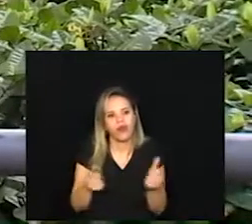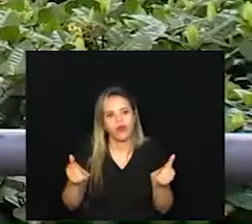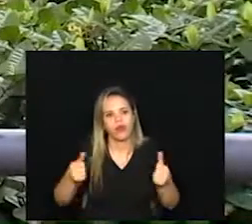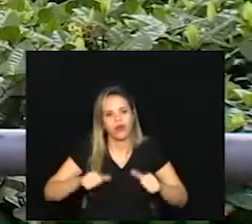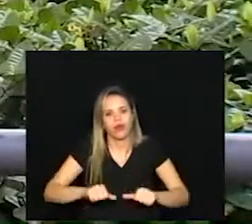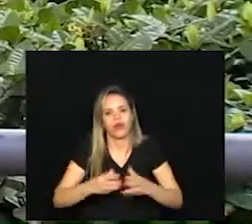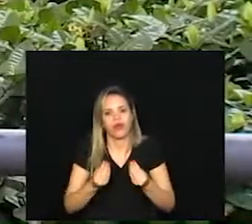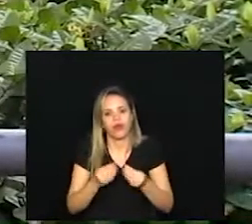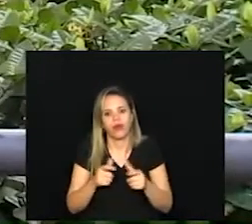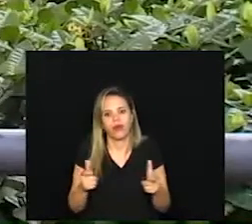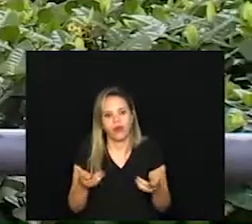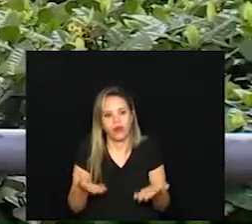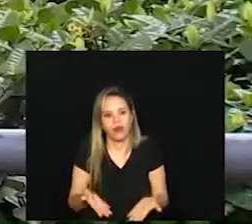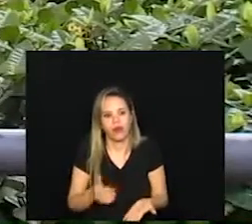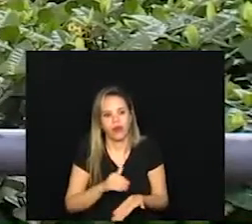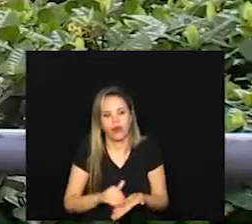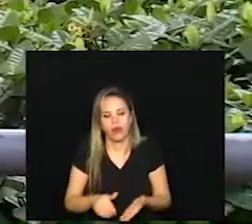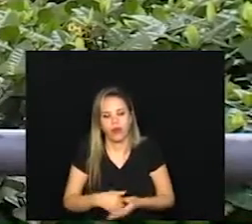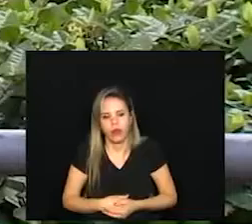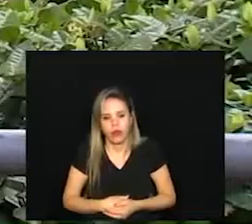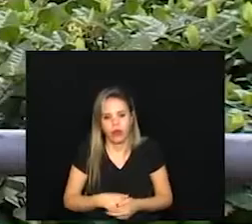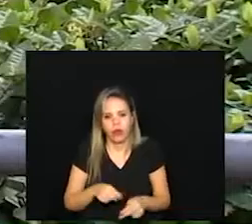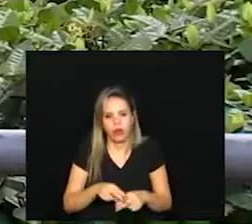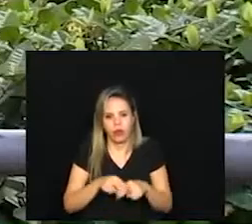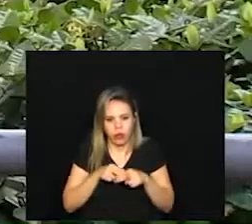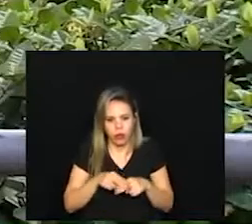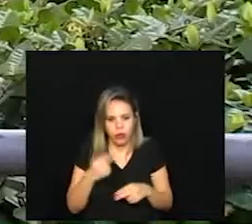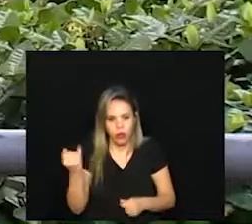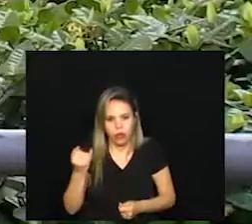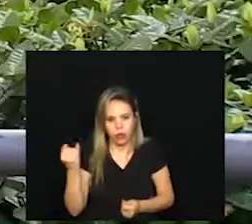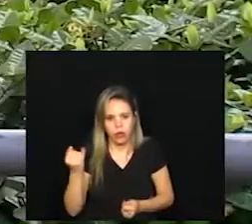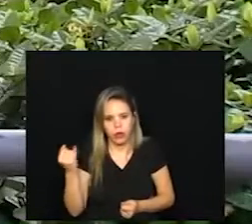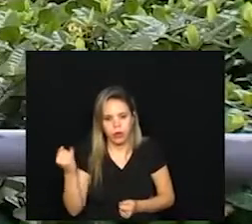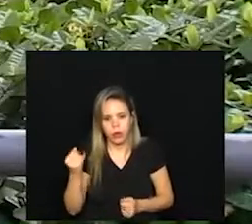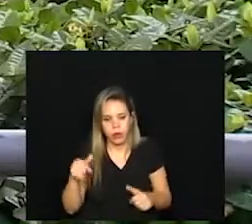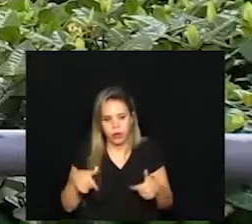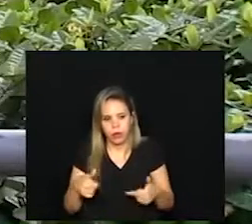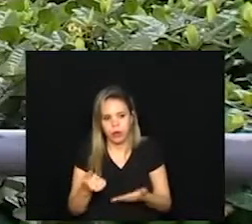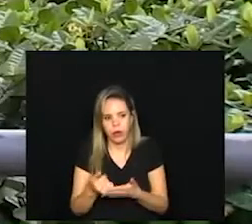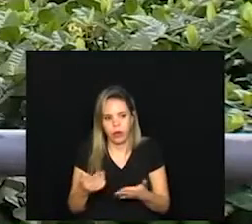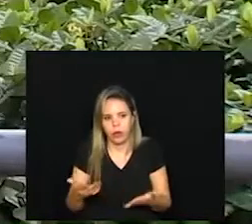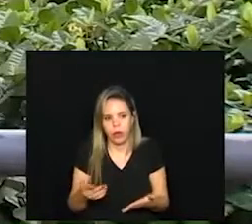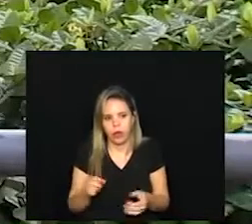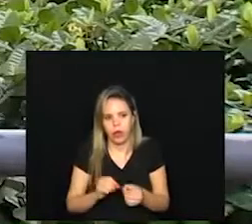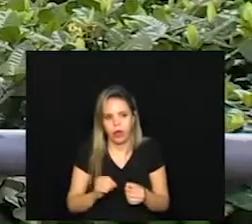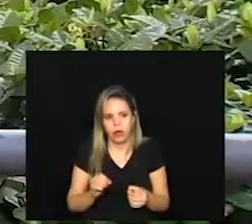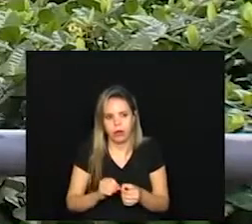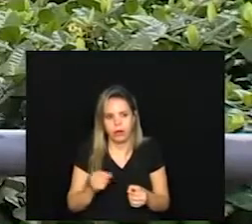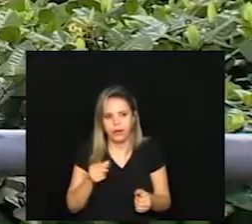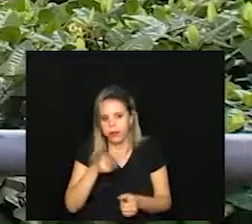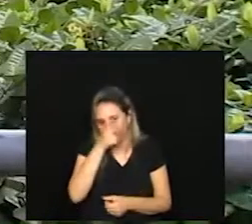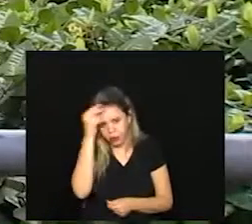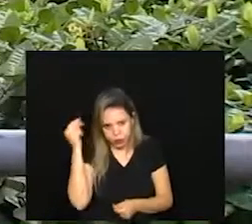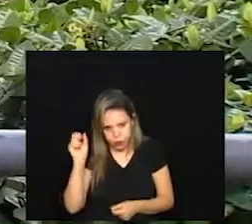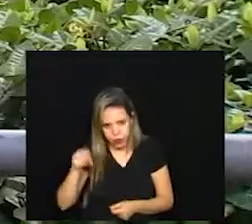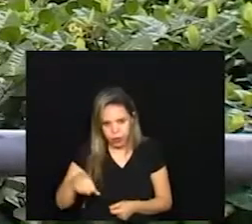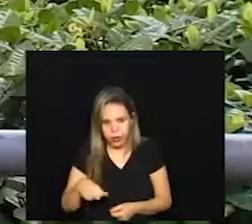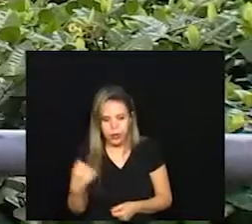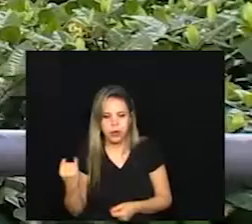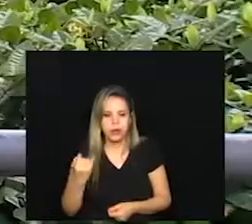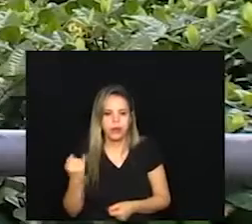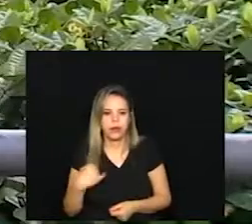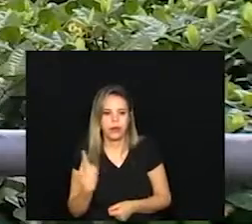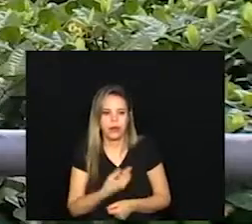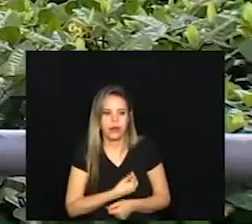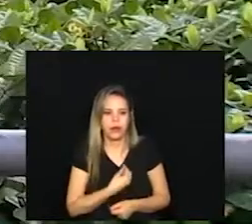com tudo, né, secretária? É por isso a importância dessas ações que estão sendo realizadas pela Prefeitura, né? E é importante